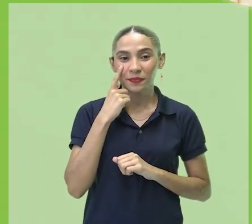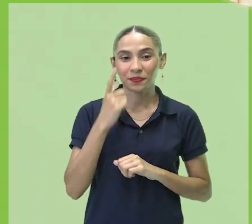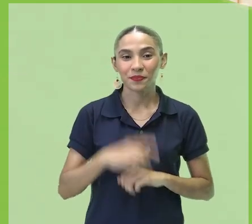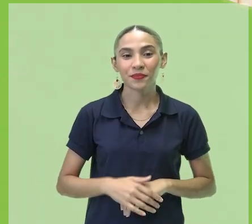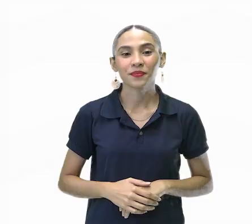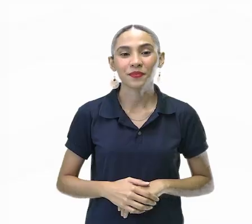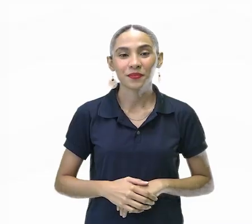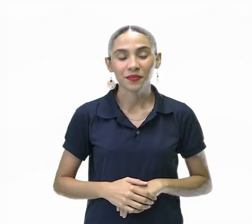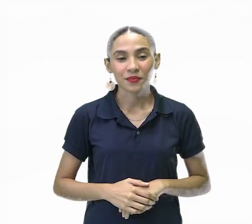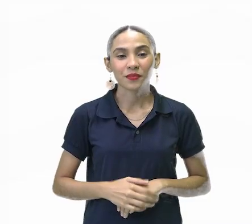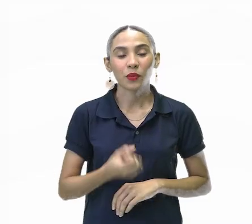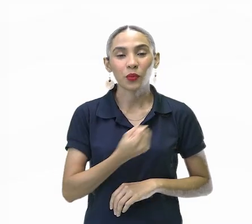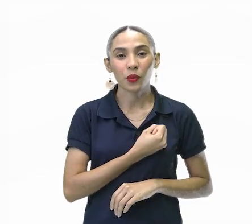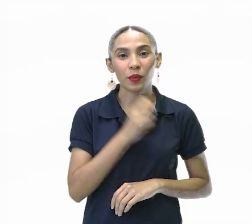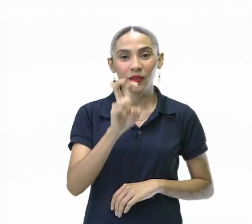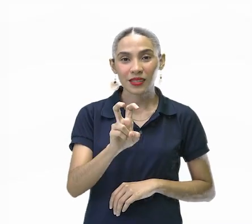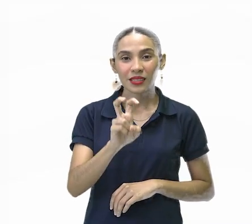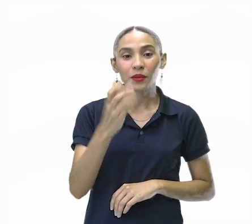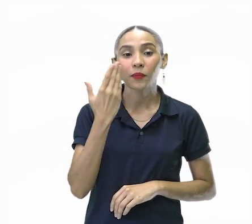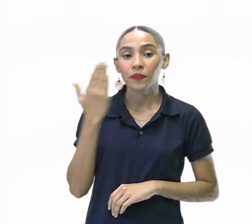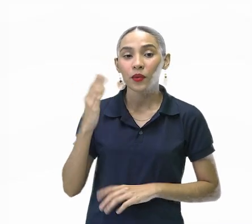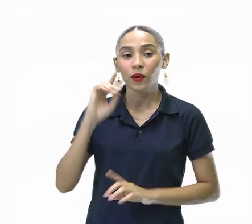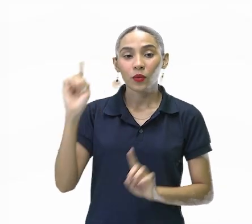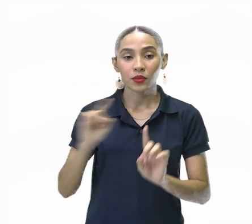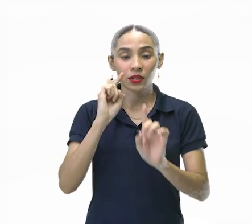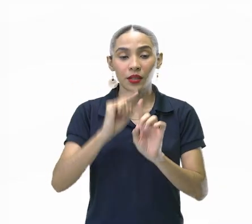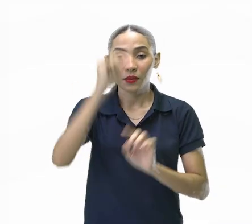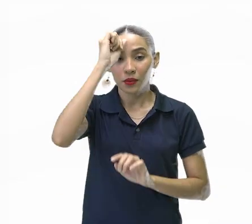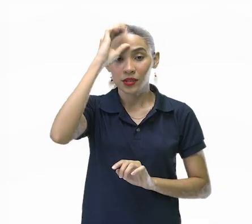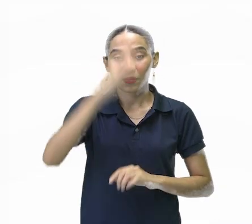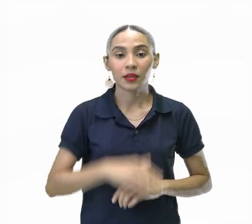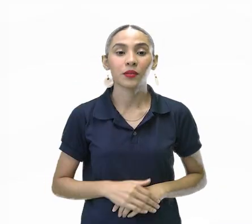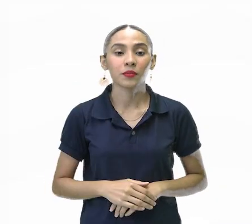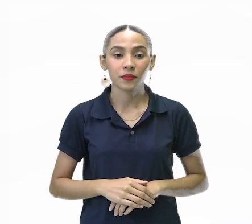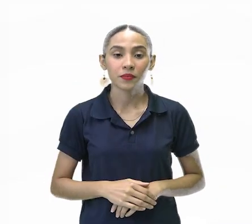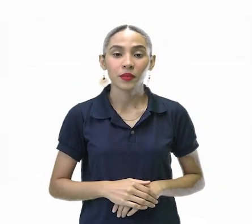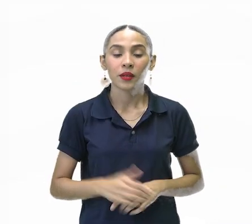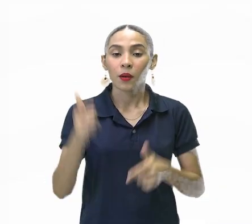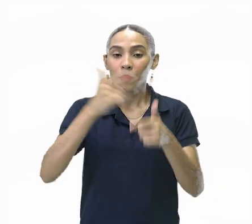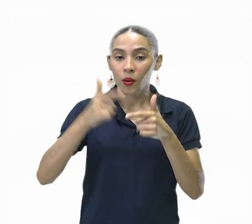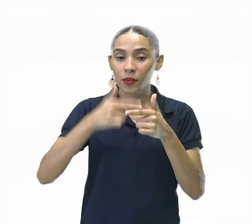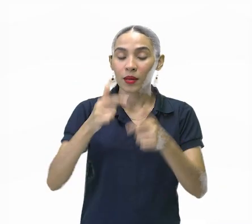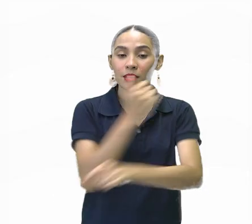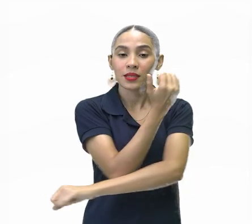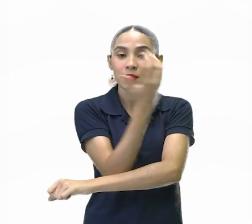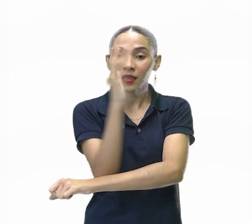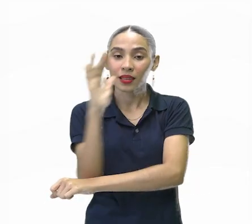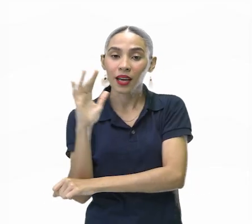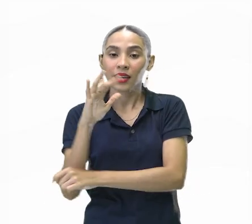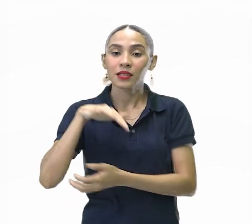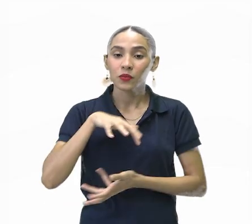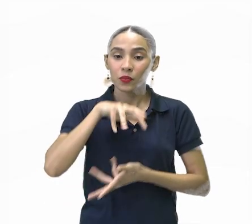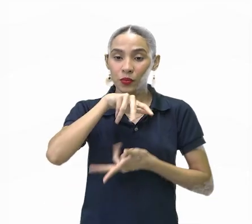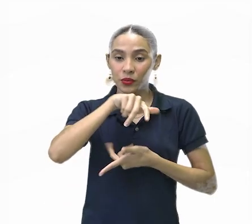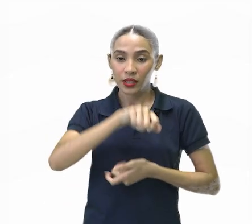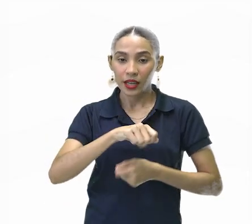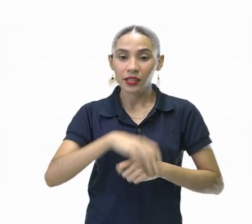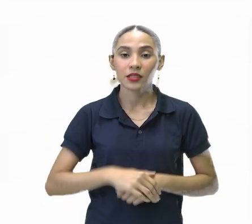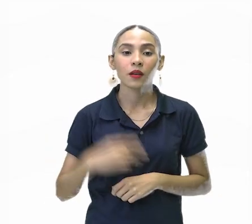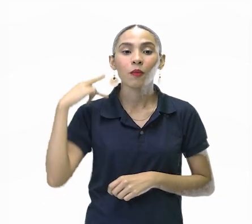juntos conferir? Aula 5. Objeto de conhecimento, problemas